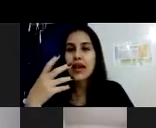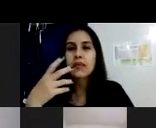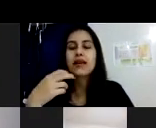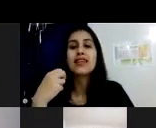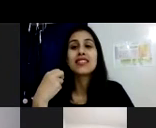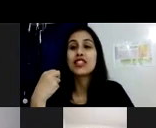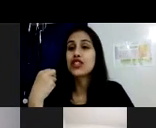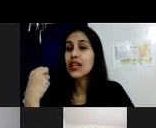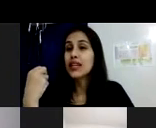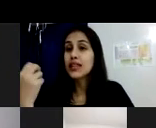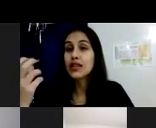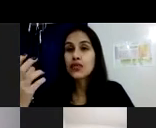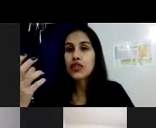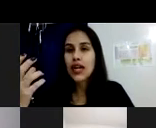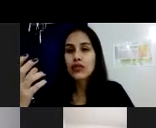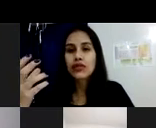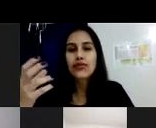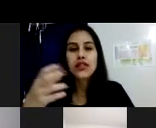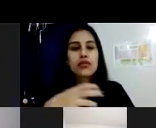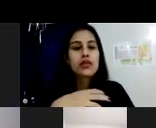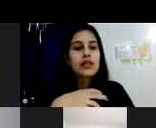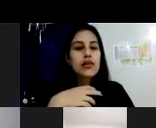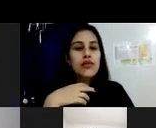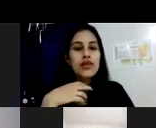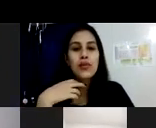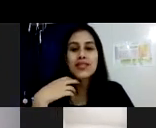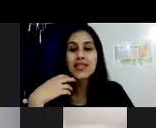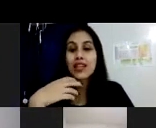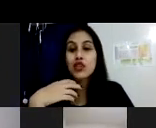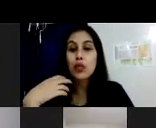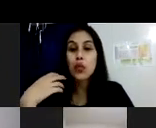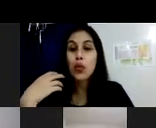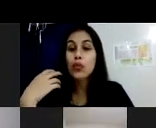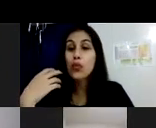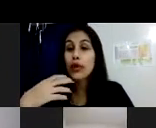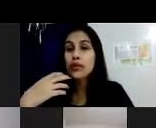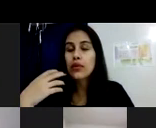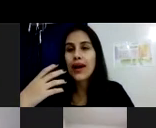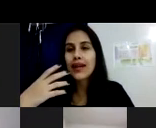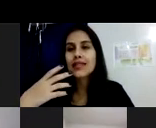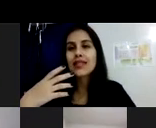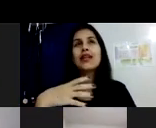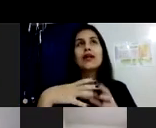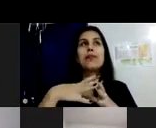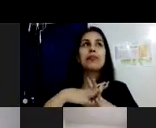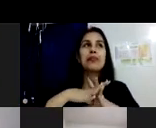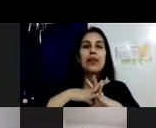se quebra, deixa aquele tanto de caco de vidro, então eu vou ter um acidente com muito mais